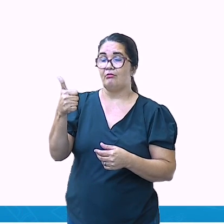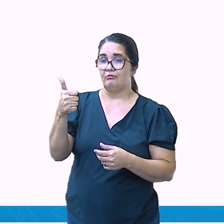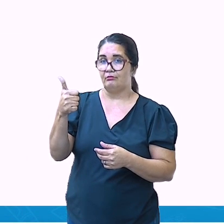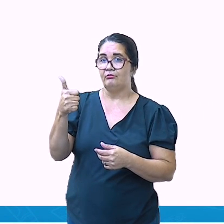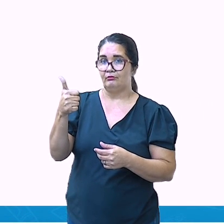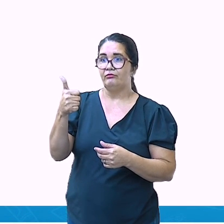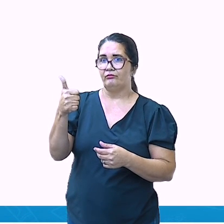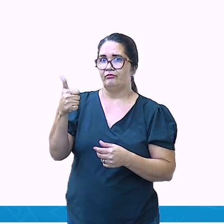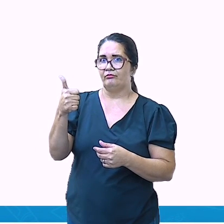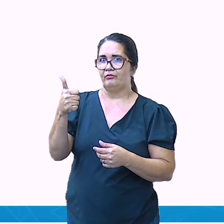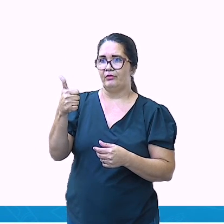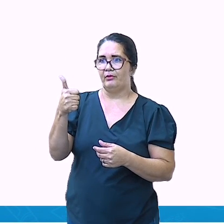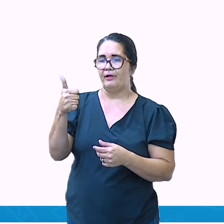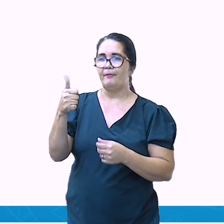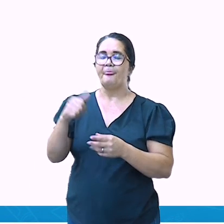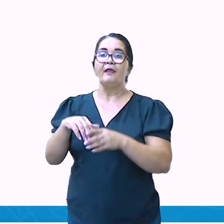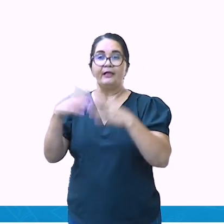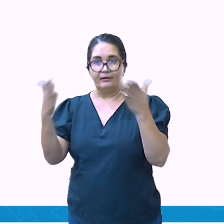o governo.